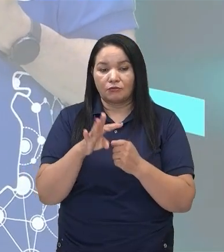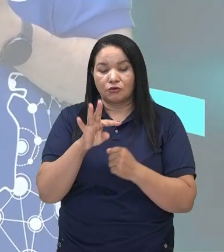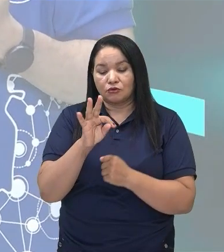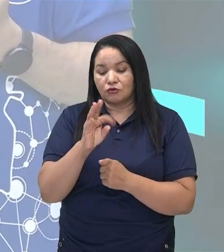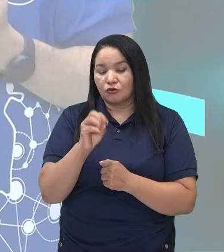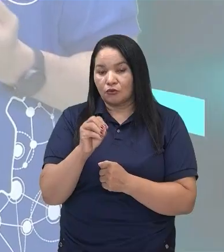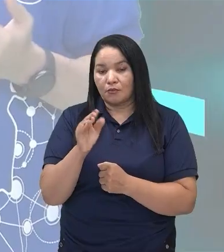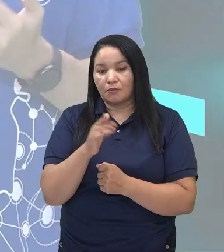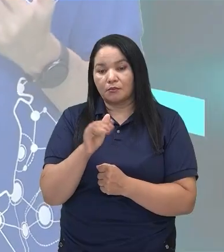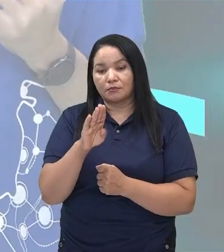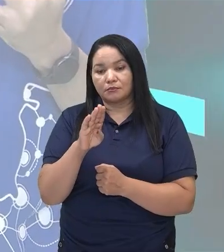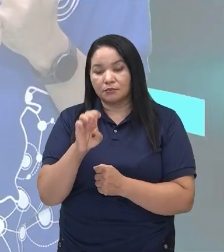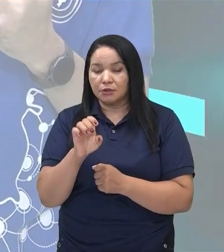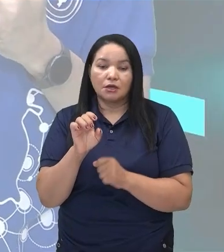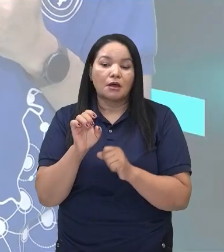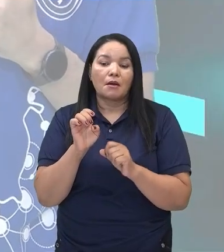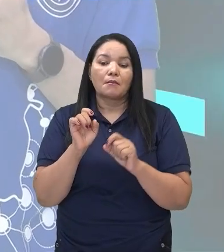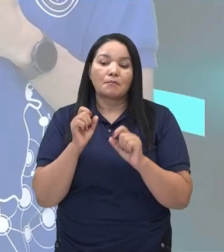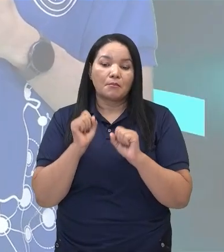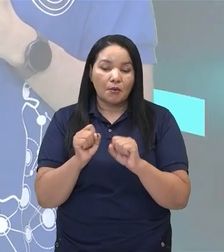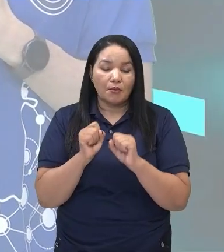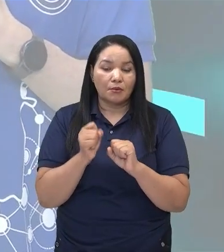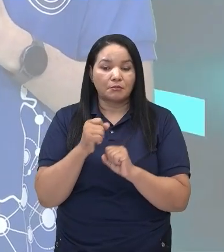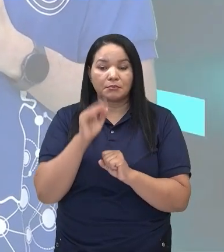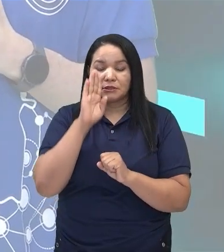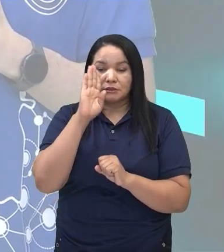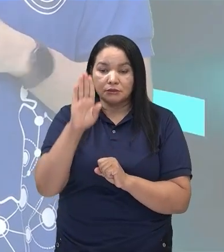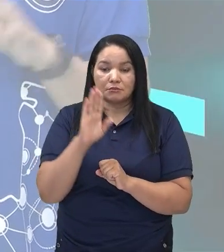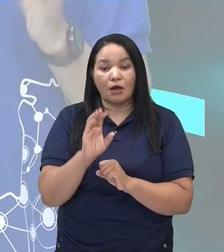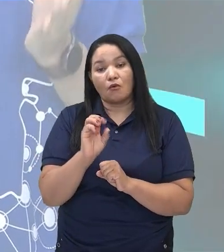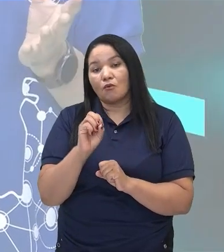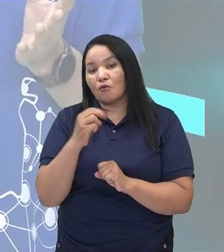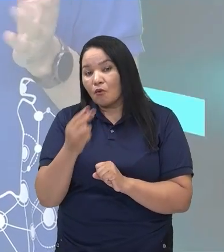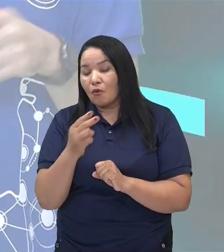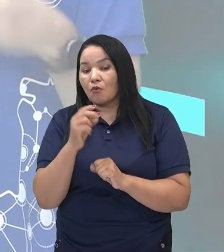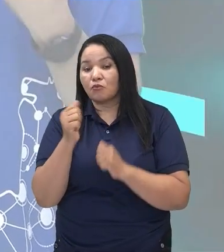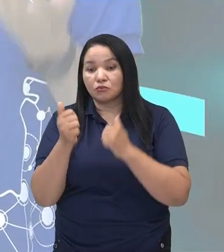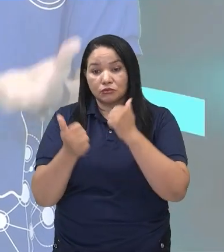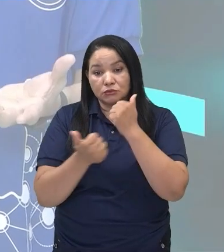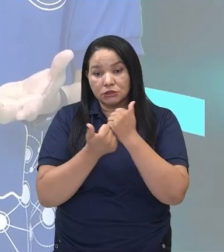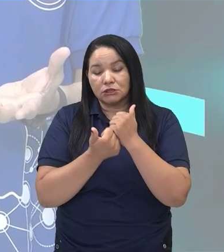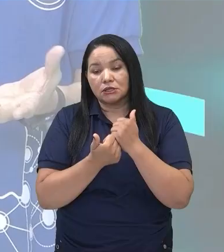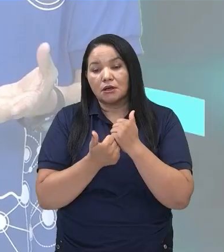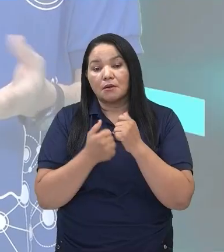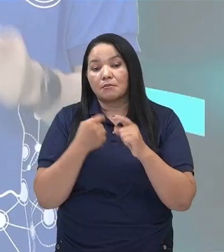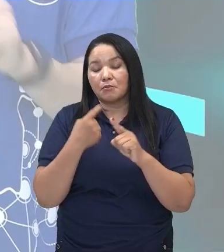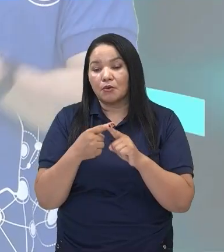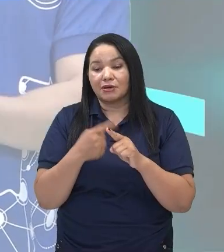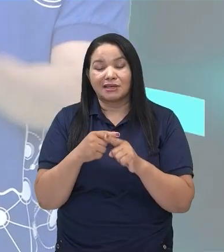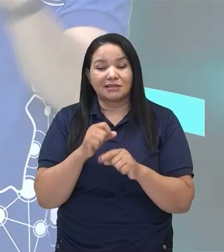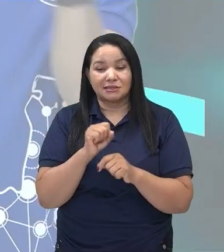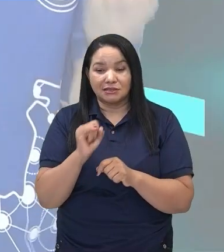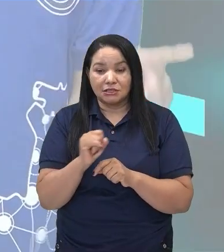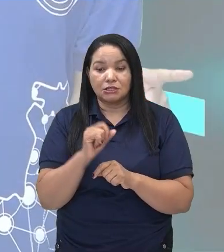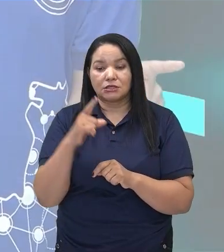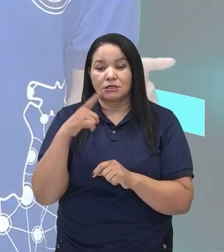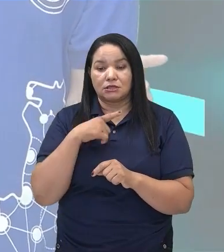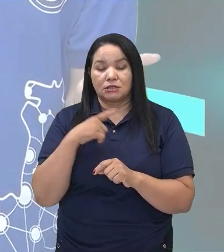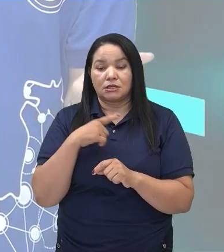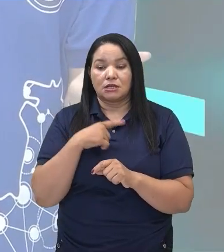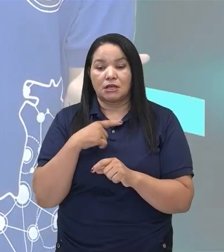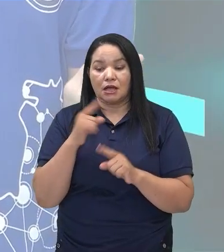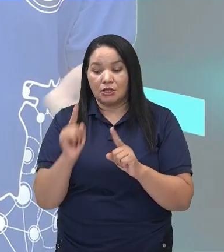ser verbo principal e também verbo auxiliar, ele pode ser os dois. Então, se ele estiver presente na frase, é ele que vai